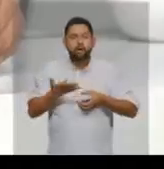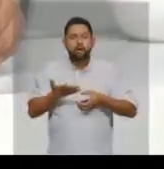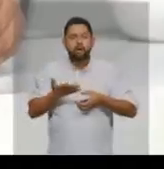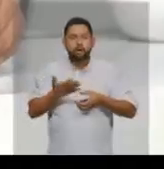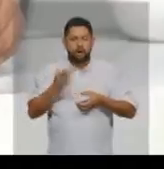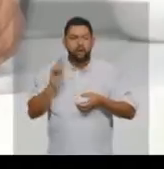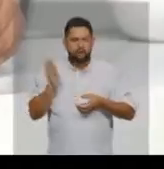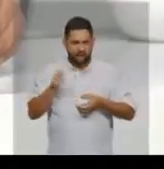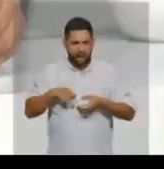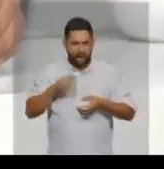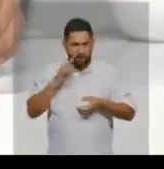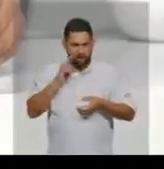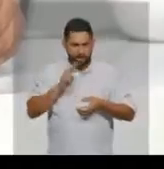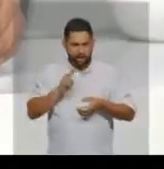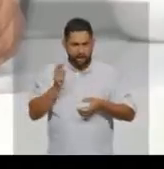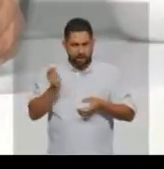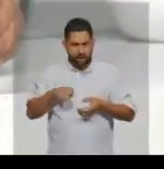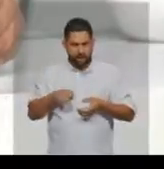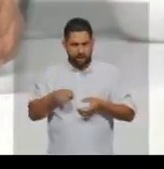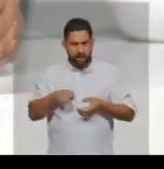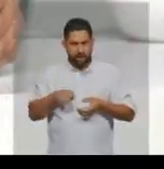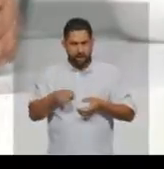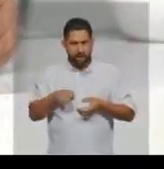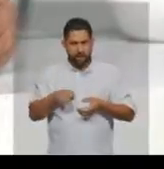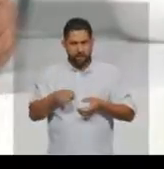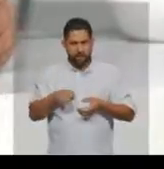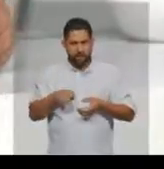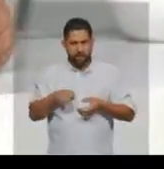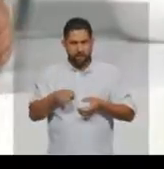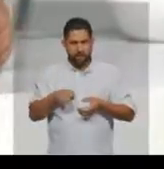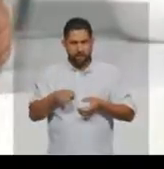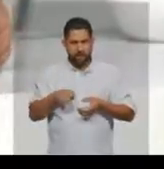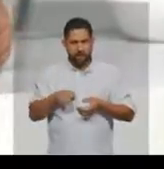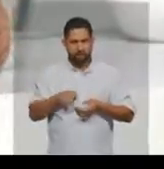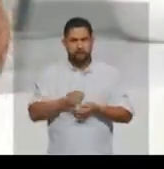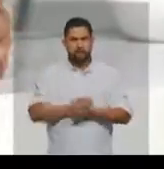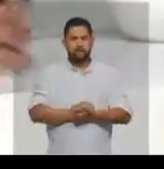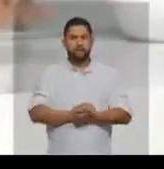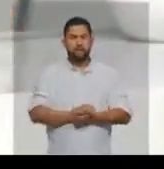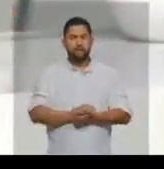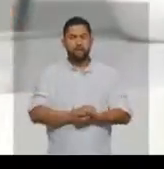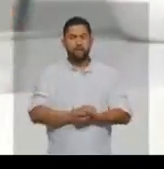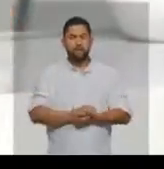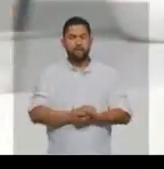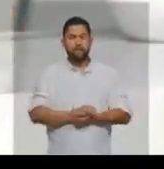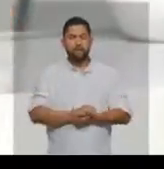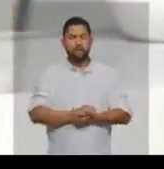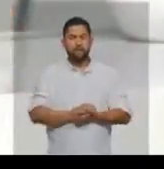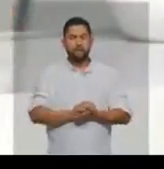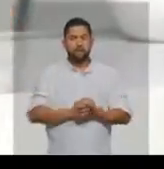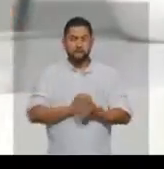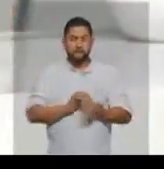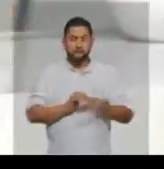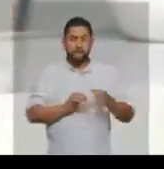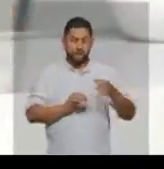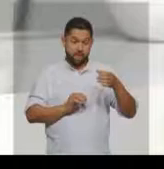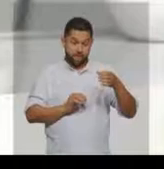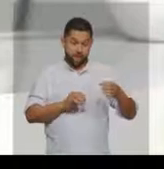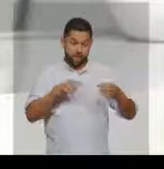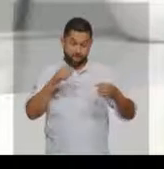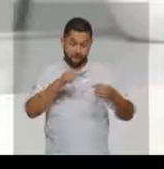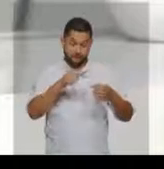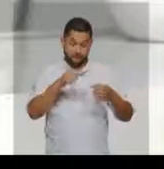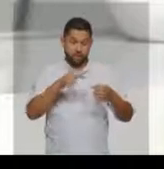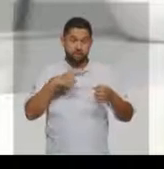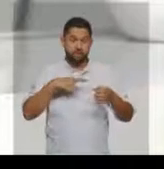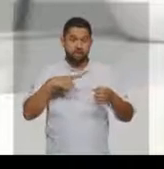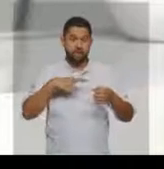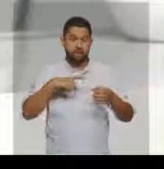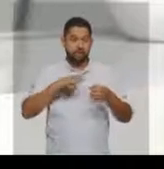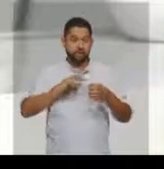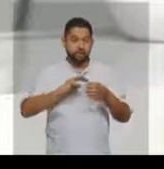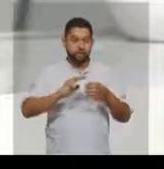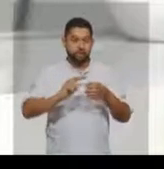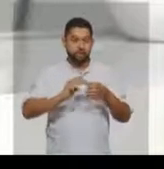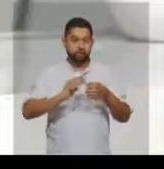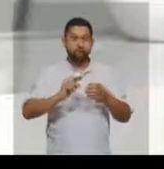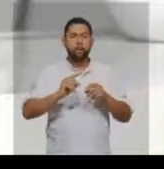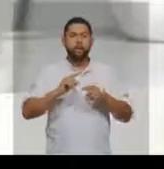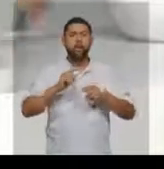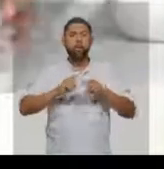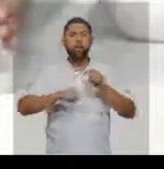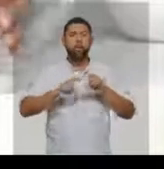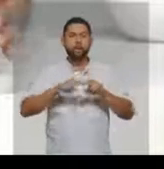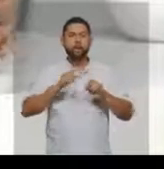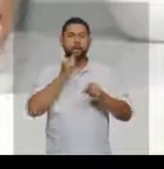Vocês conseguem observar a diferença? Esse daqui ainda tem grande quantidade de produto que está